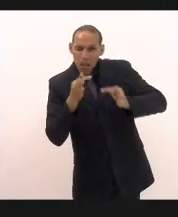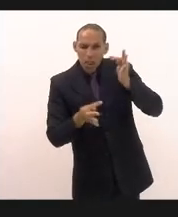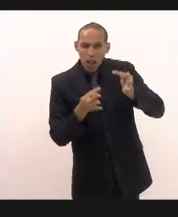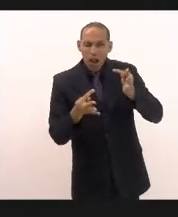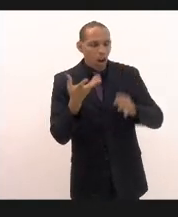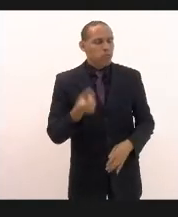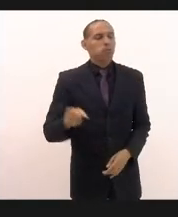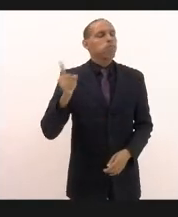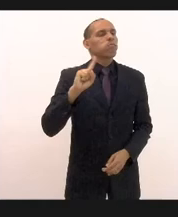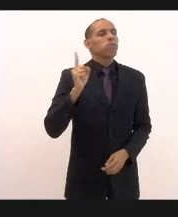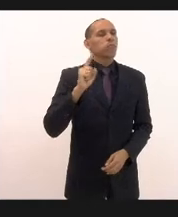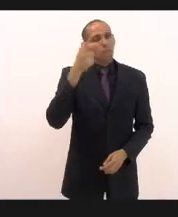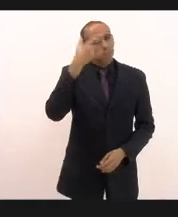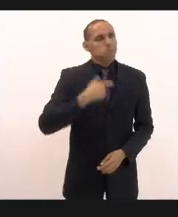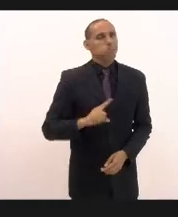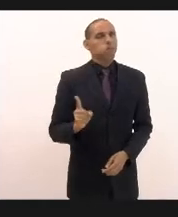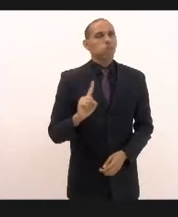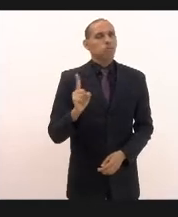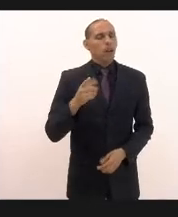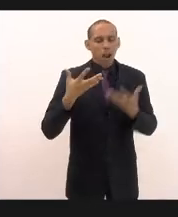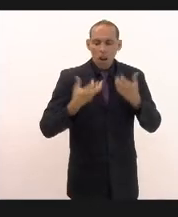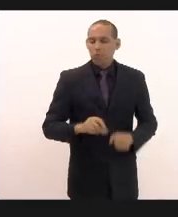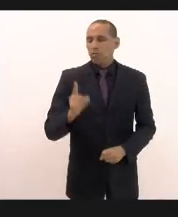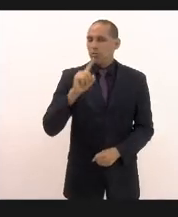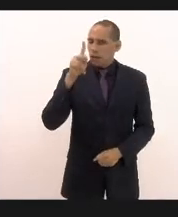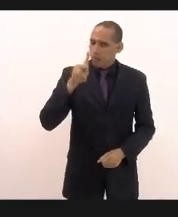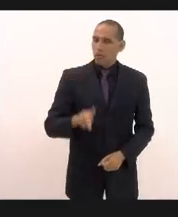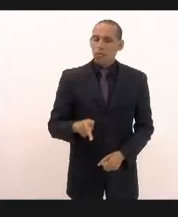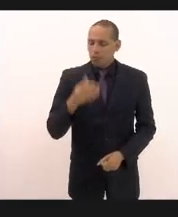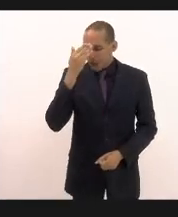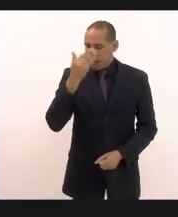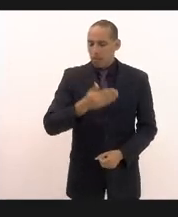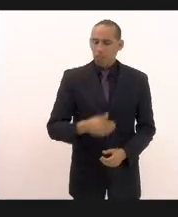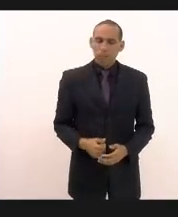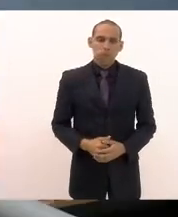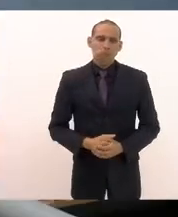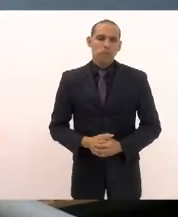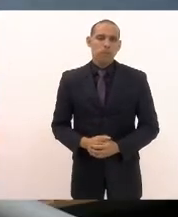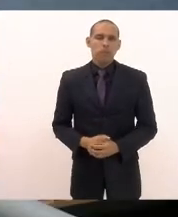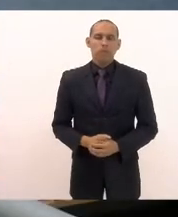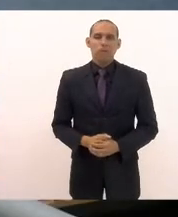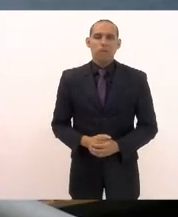pessoa. Não vou aceitar isso, senhora presidente. Muito obrigado.